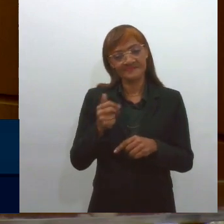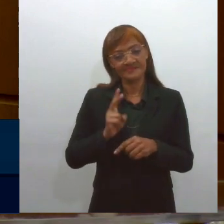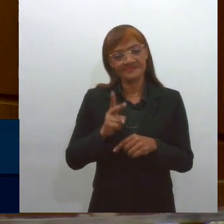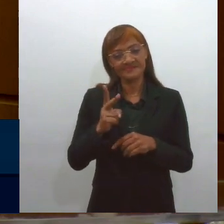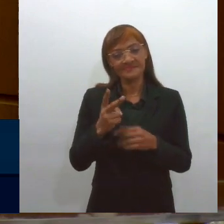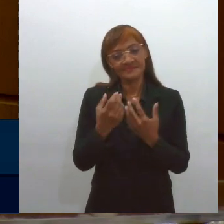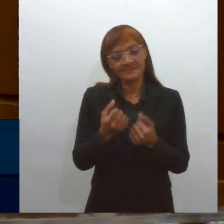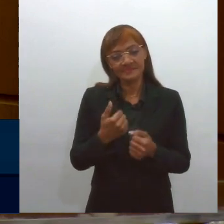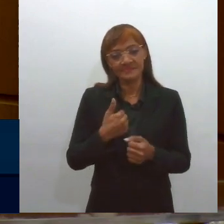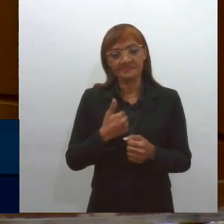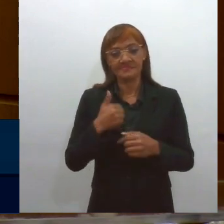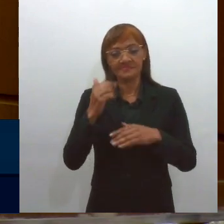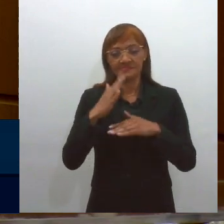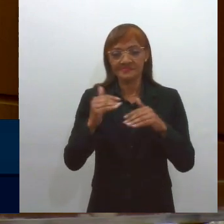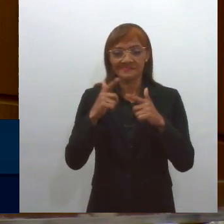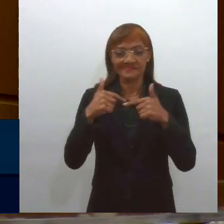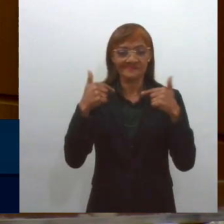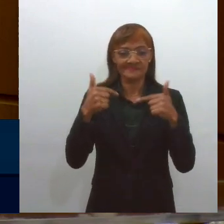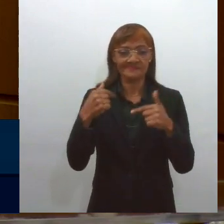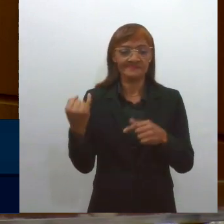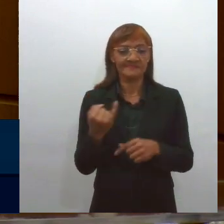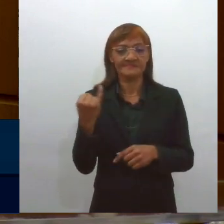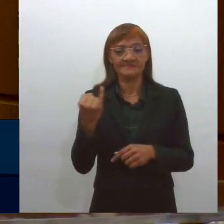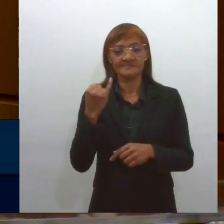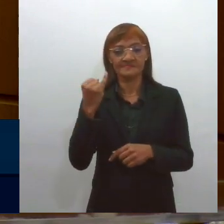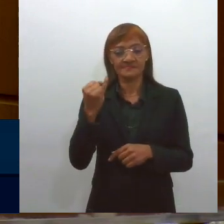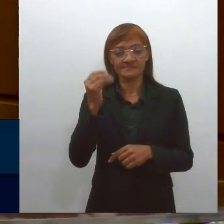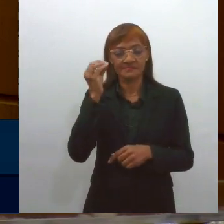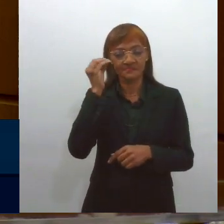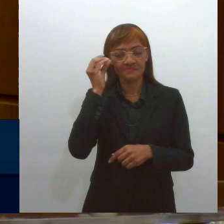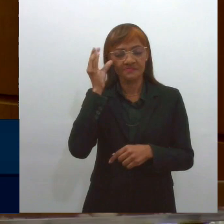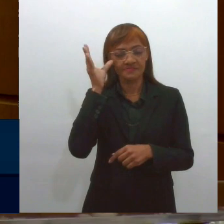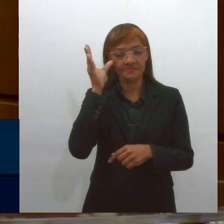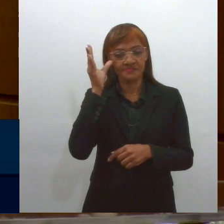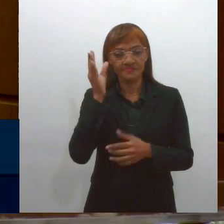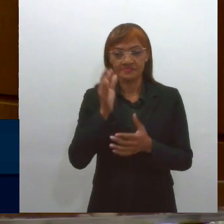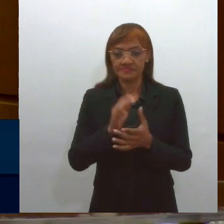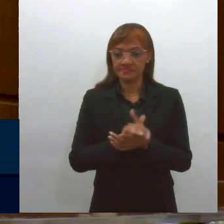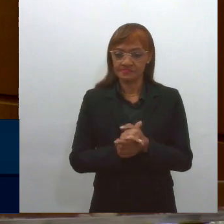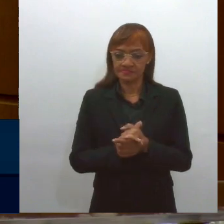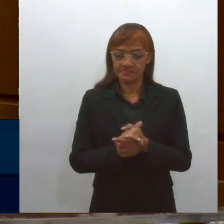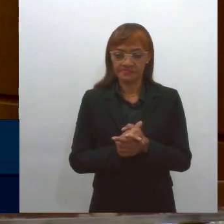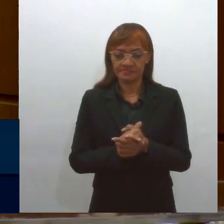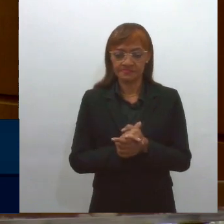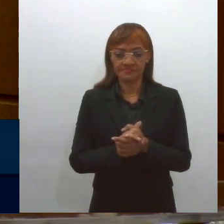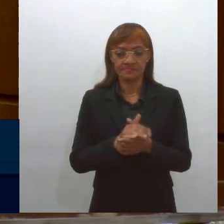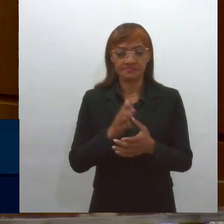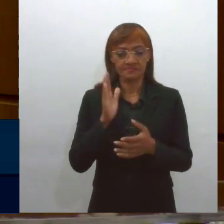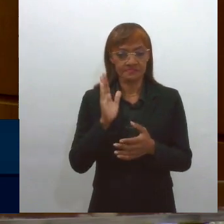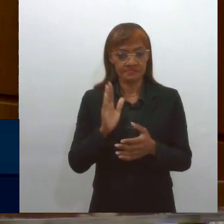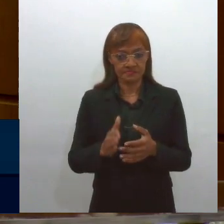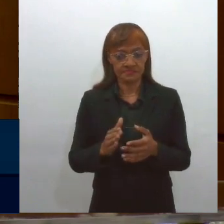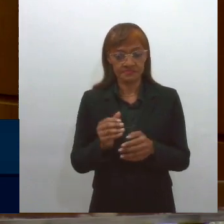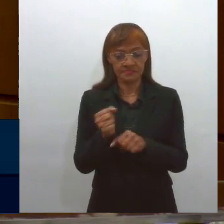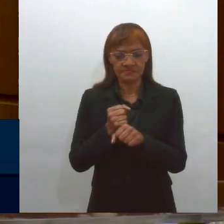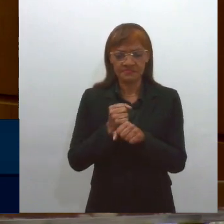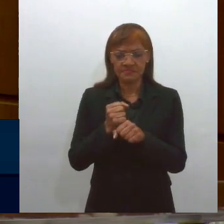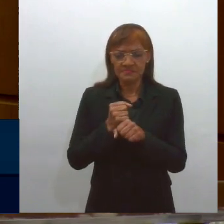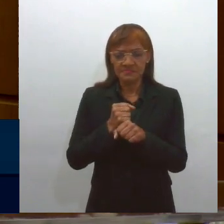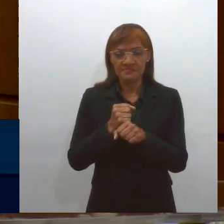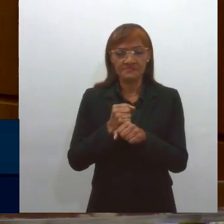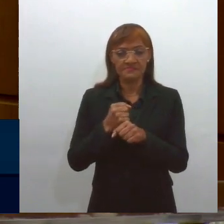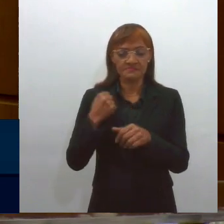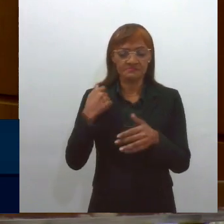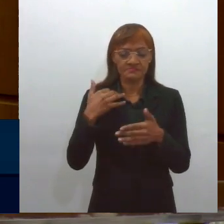o conhecimento. Décadas depois, eu acredito